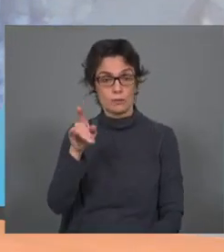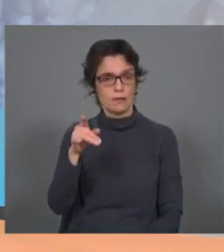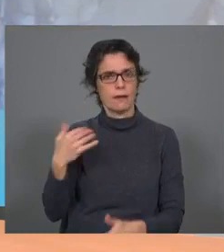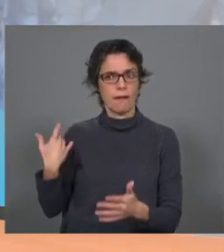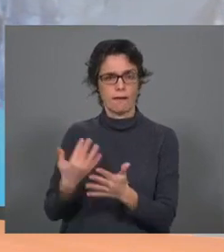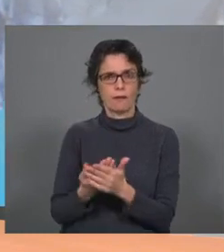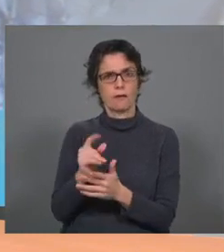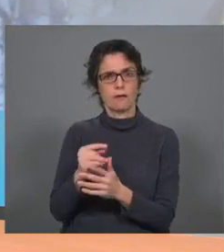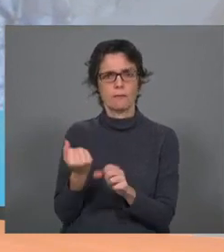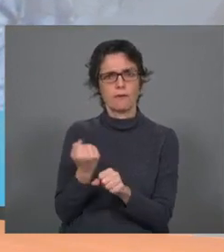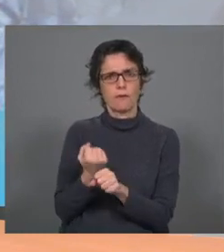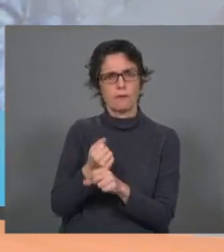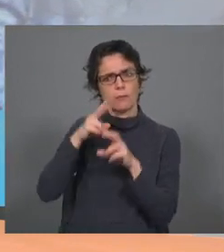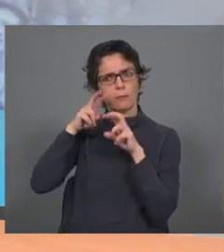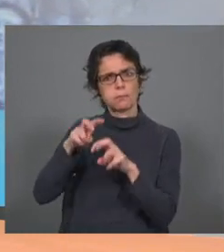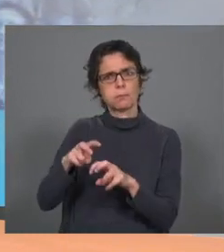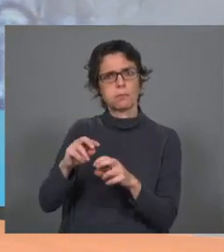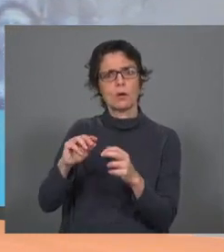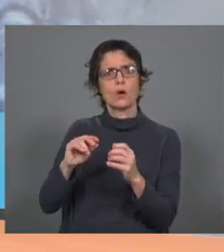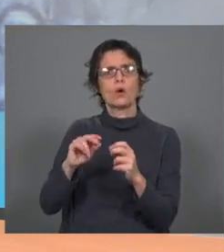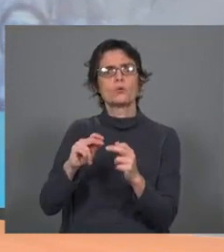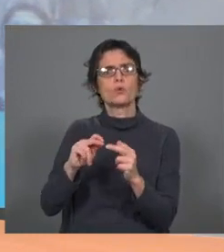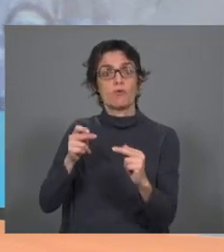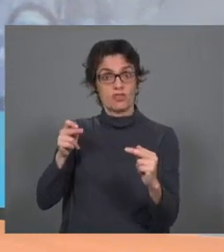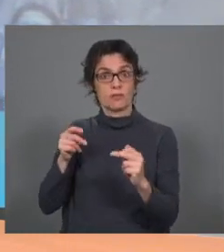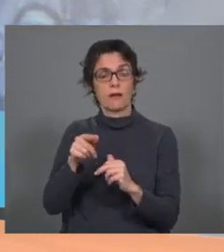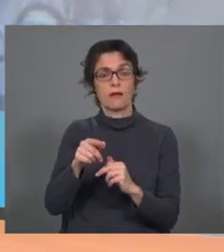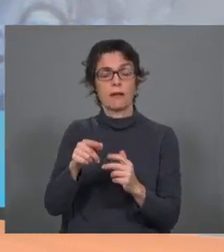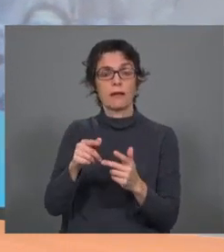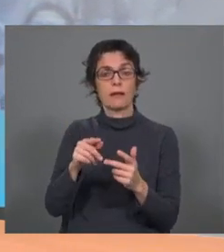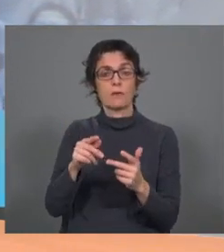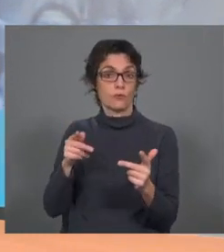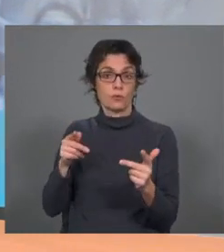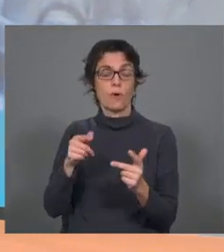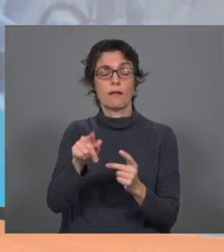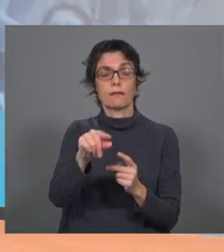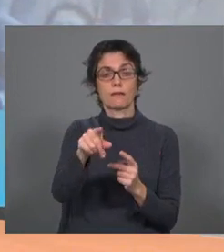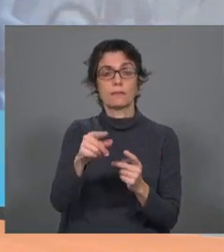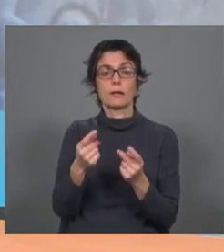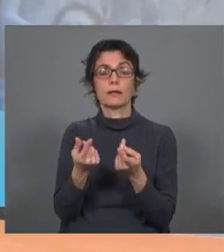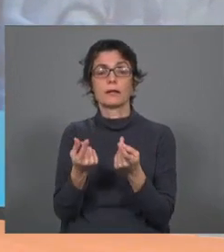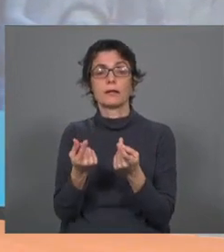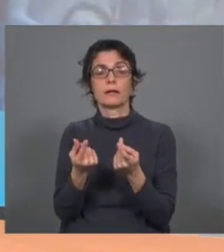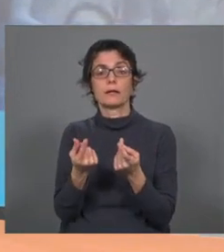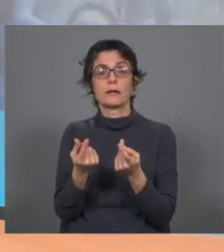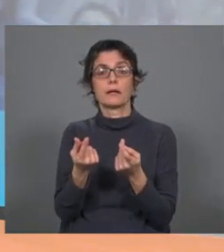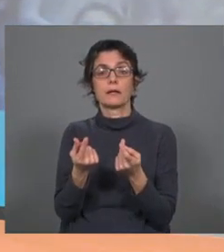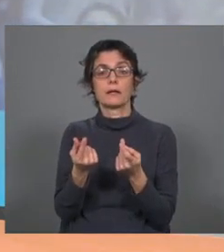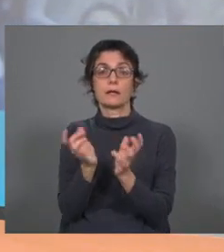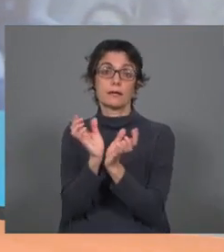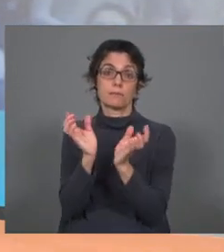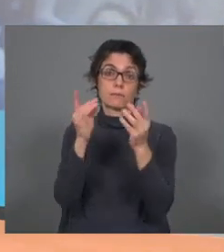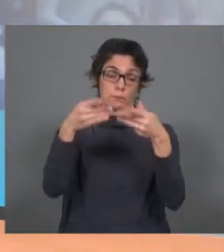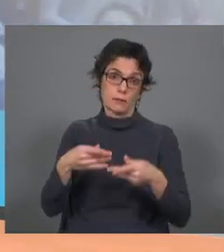suportes digitais e que estes utentes destas casas também têm estado marcado presença nos vossos